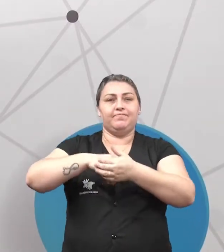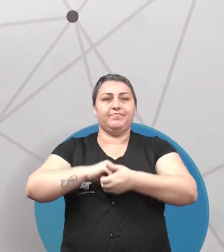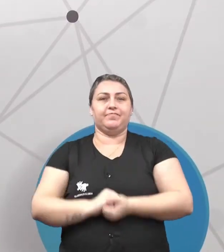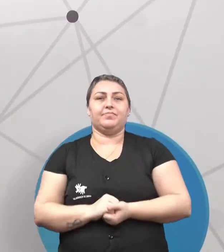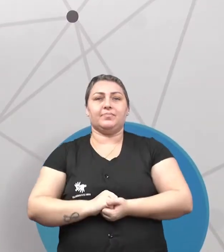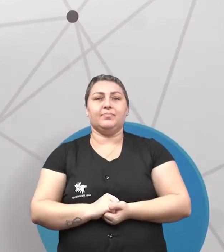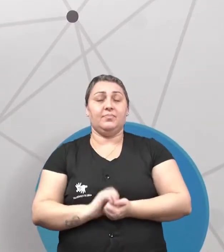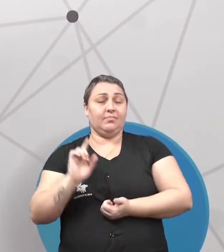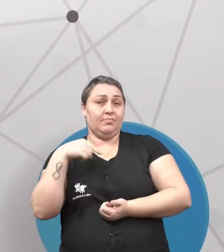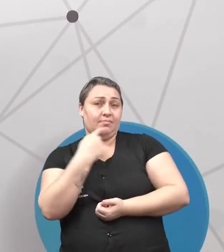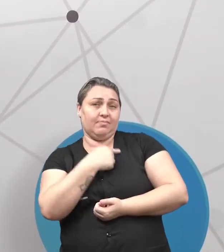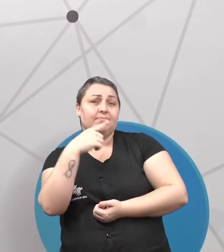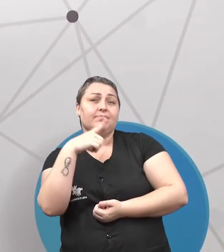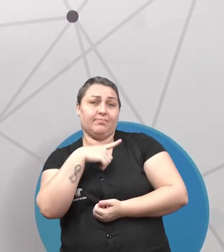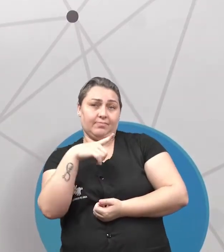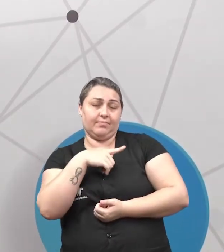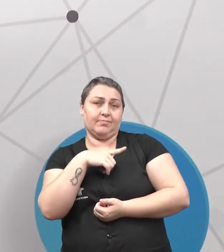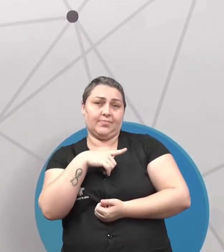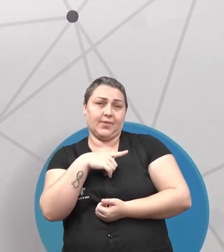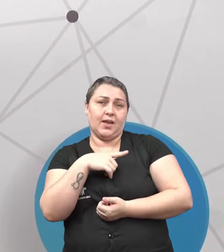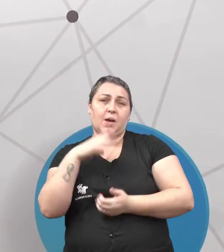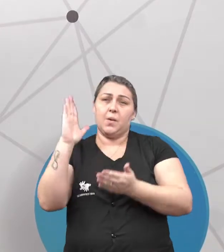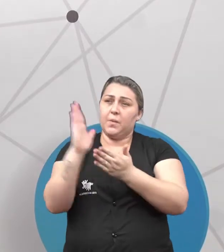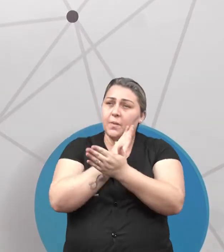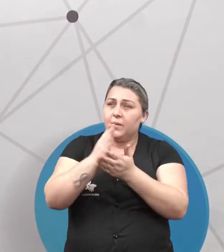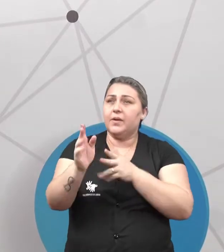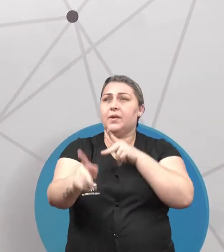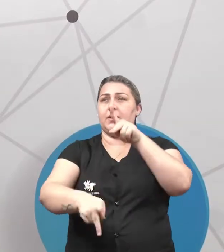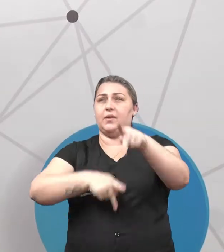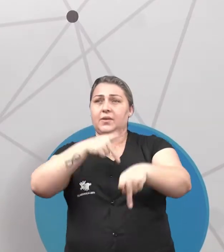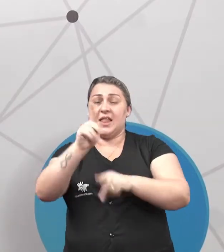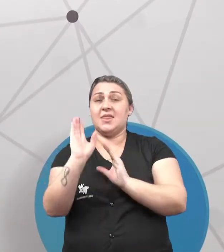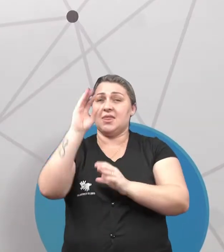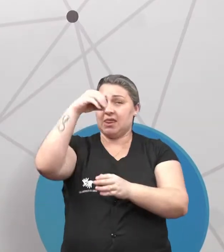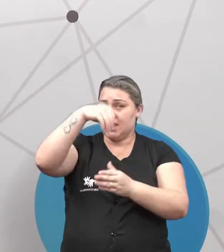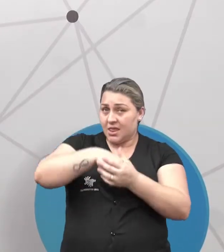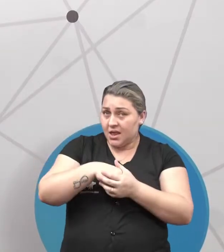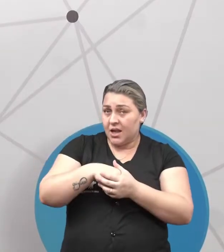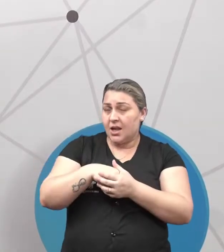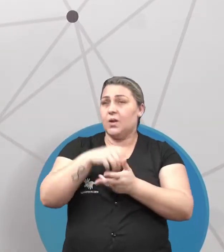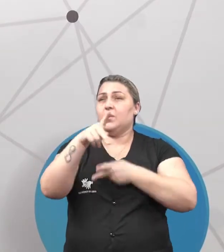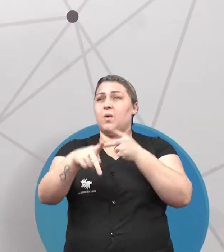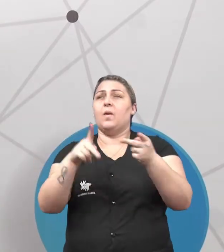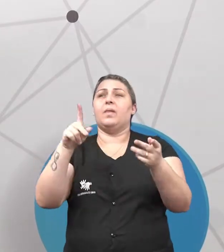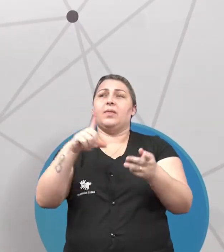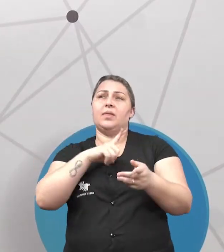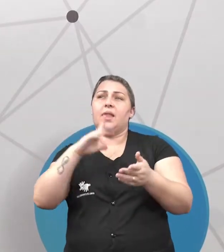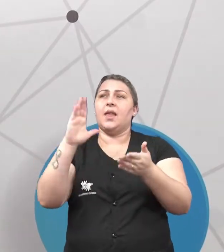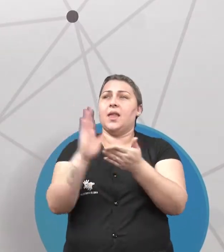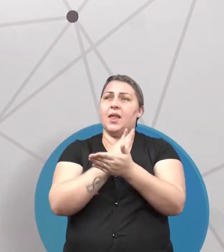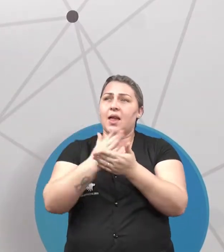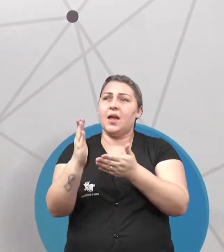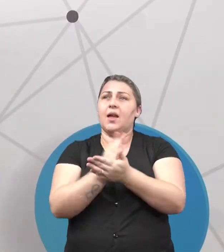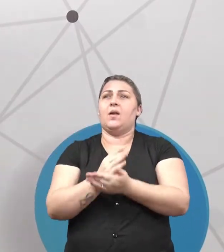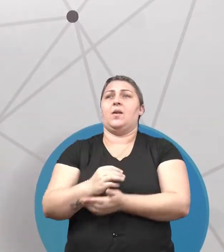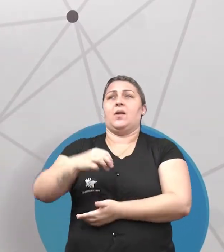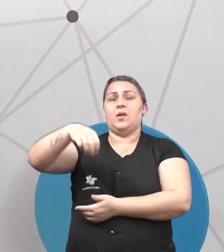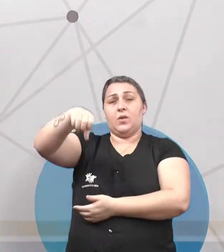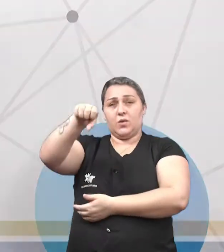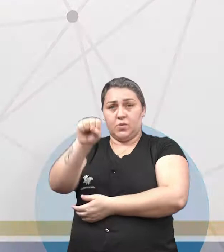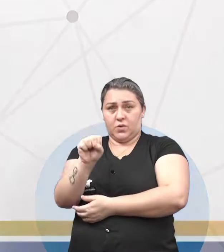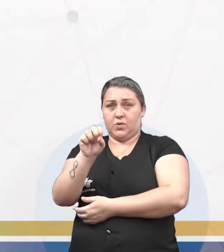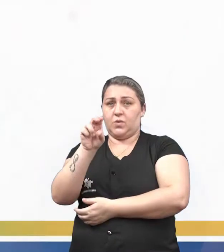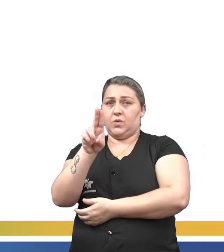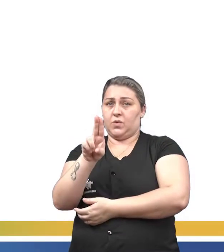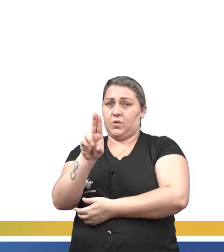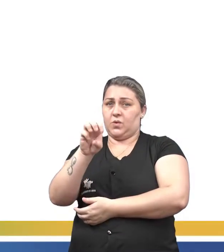conhecido. Então, a gente vai ter a sucessão de vários povos. Dentro desses povos que a gente tem aí, a gente tem vários,